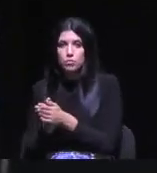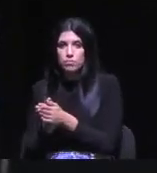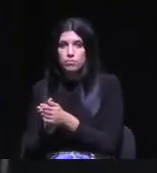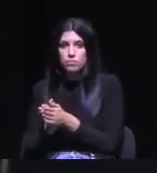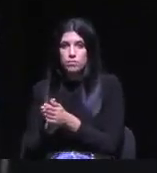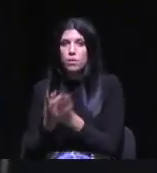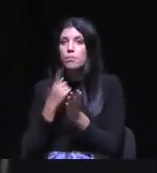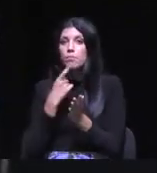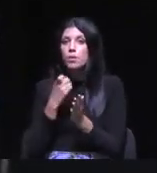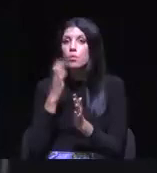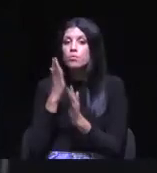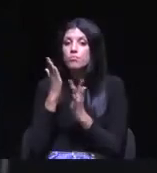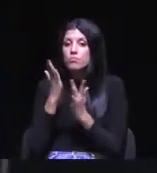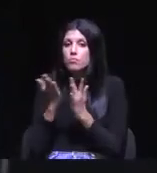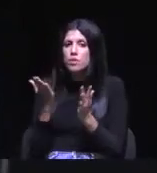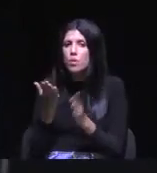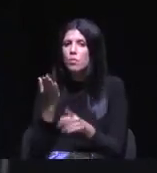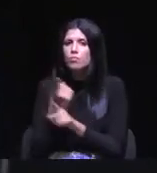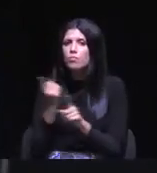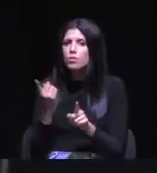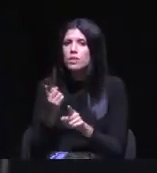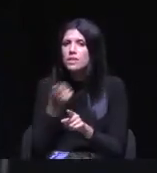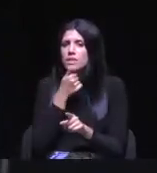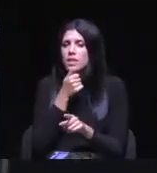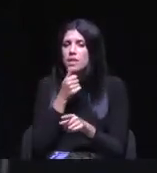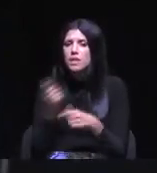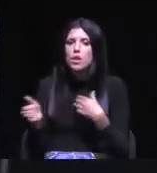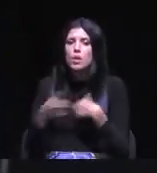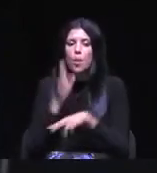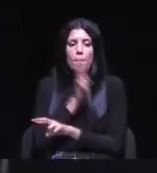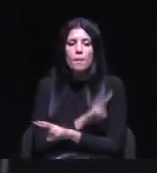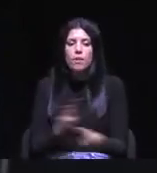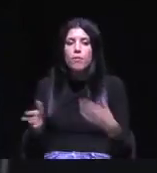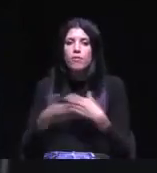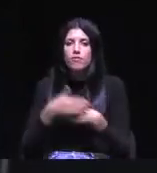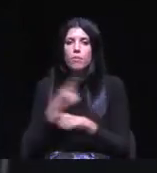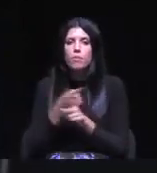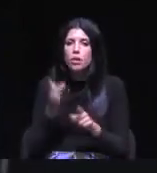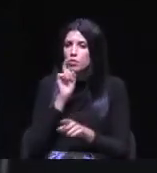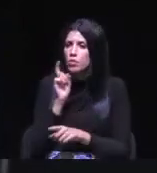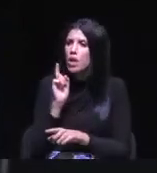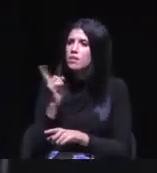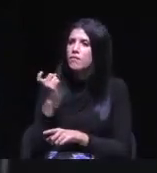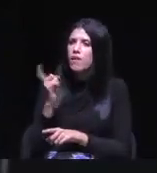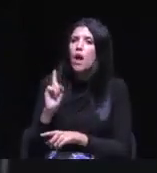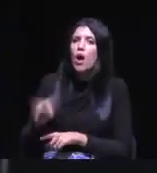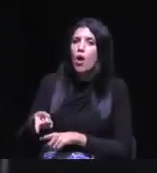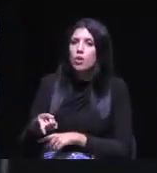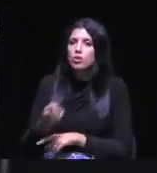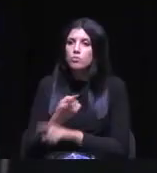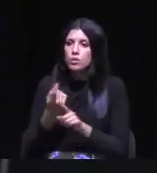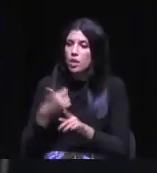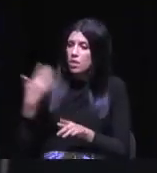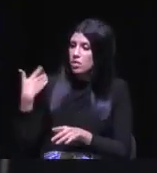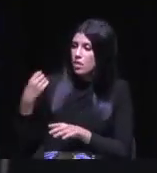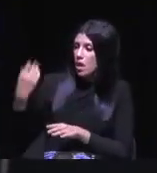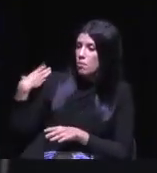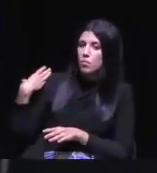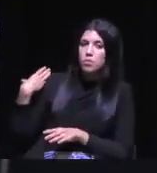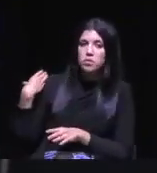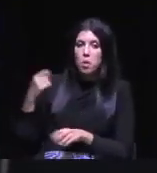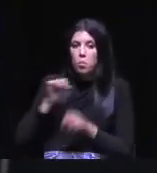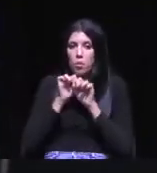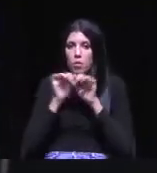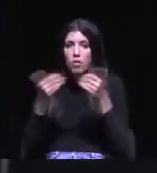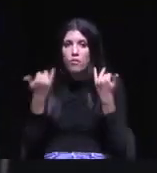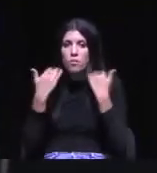questões concretas de segurança que levaram ao encerramento do panorâmico? Qual a razão para até há pouco tempo não ter sido